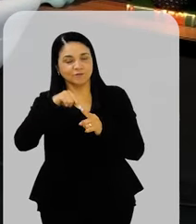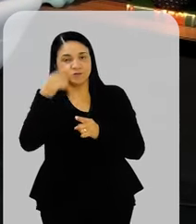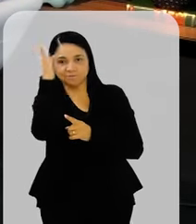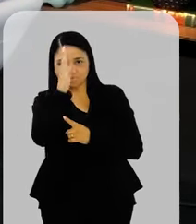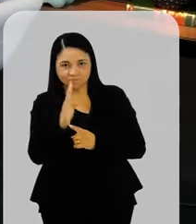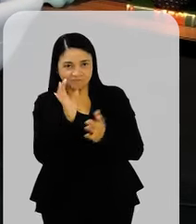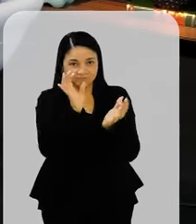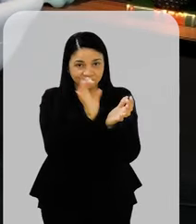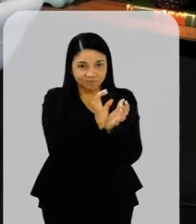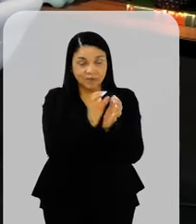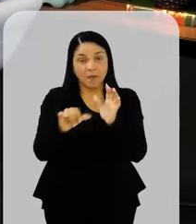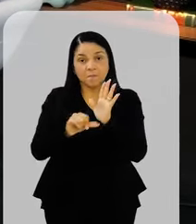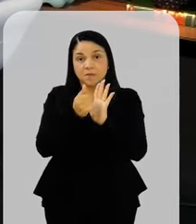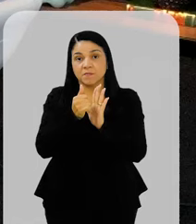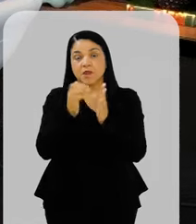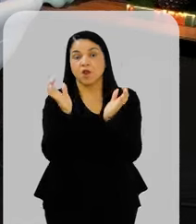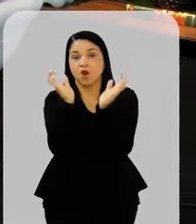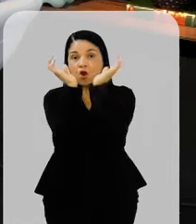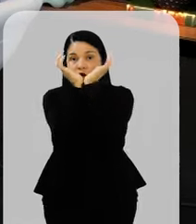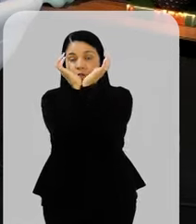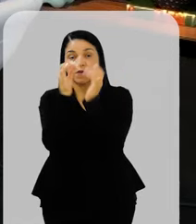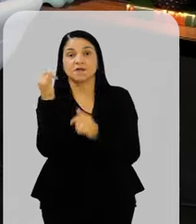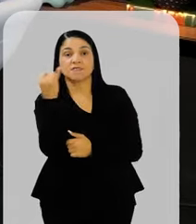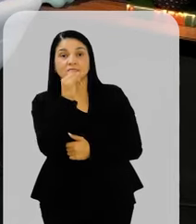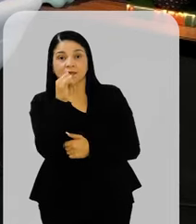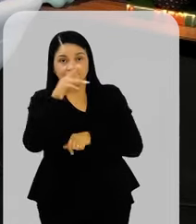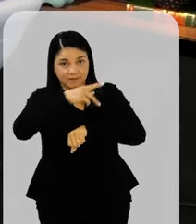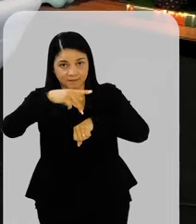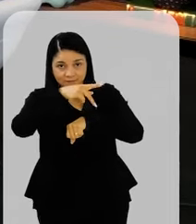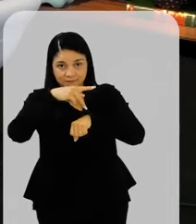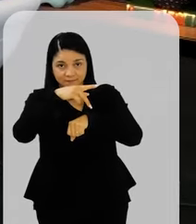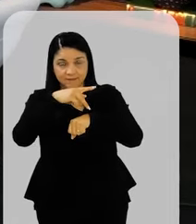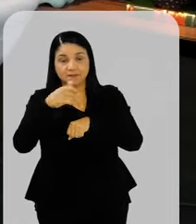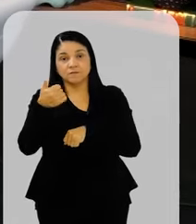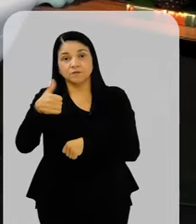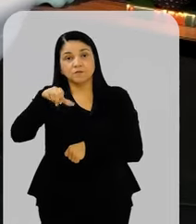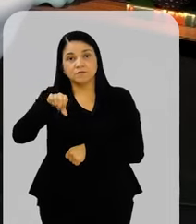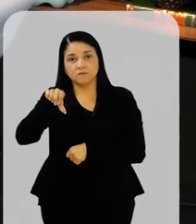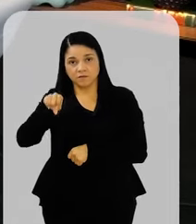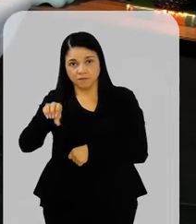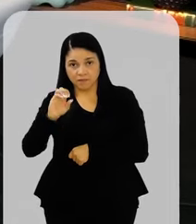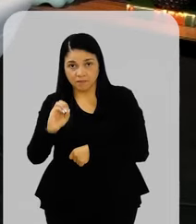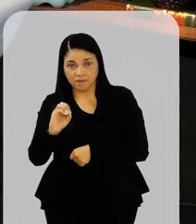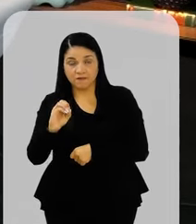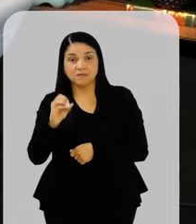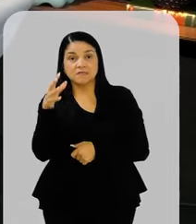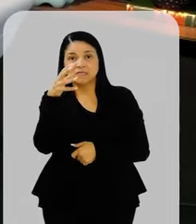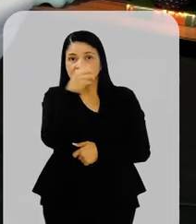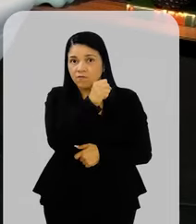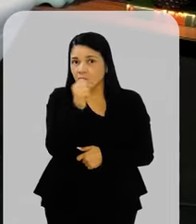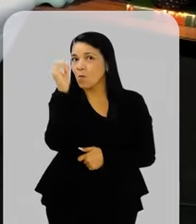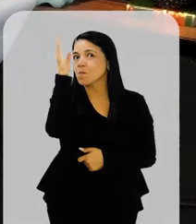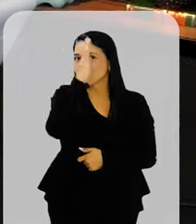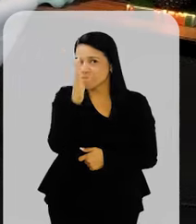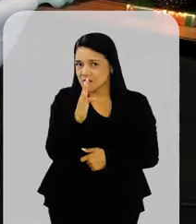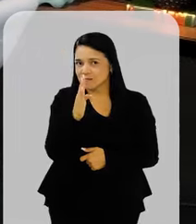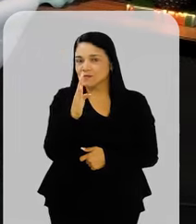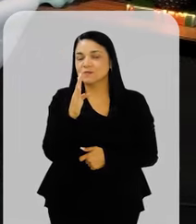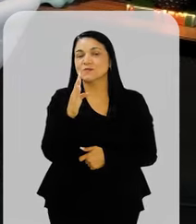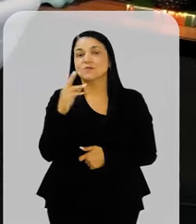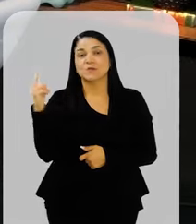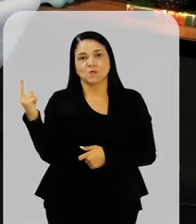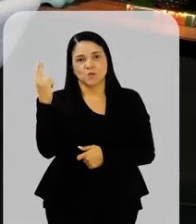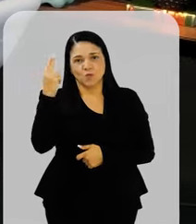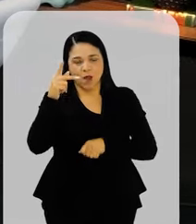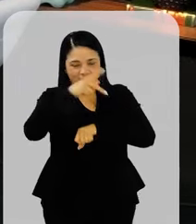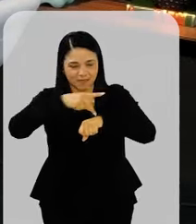para a seleção brasileira, a primeira Copa dele foi a Itália. Né? Ele estava lá na Itália em 1990. Ele salvou o Brasil